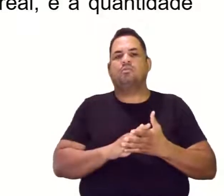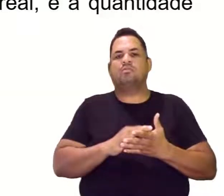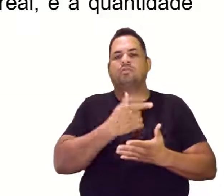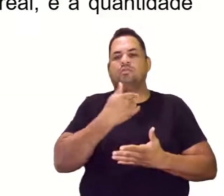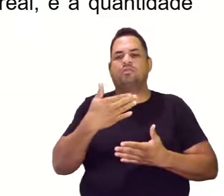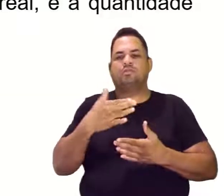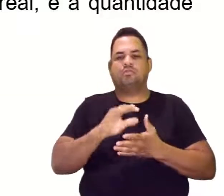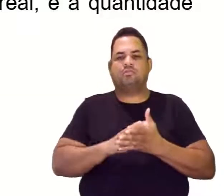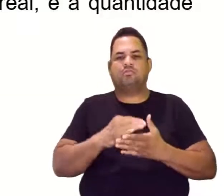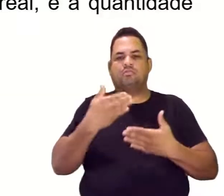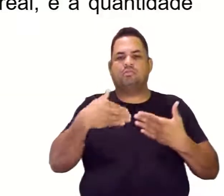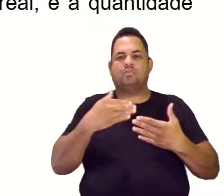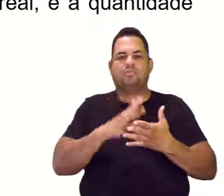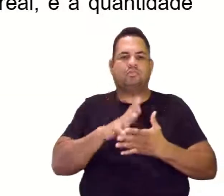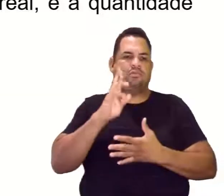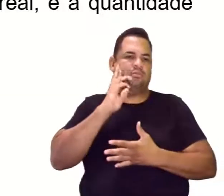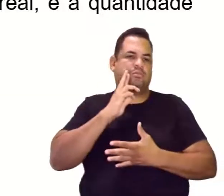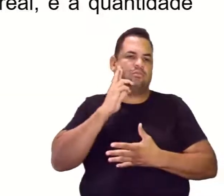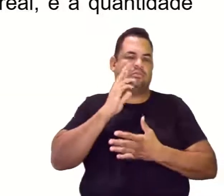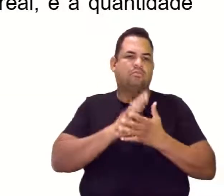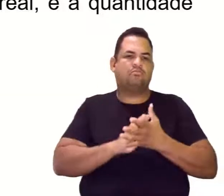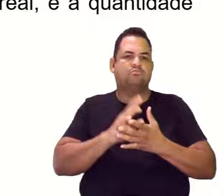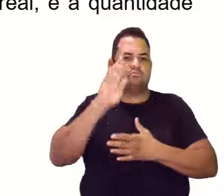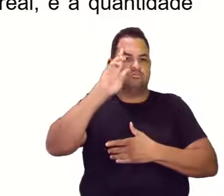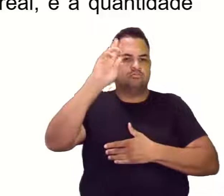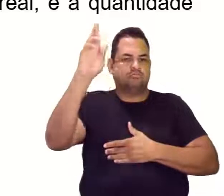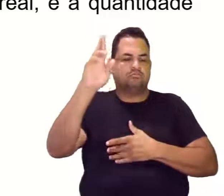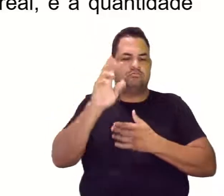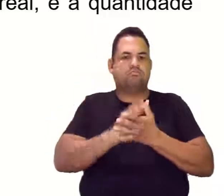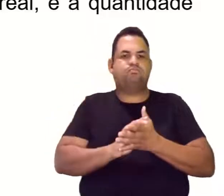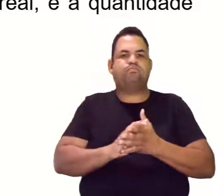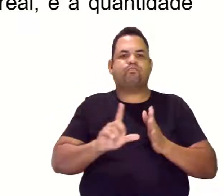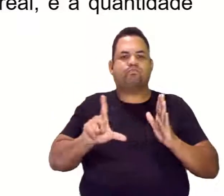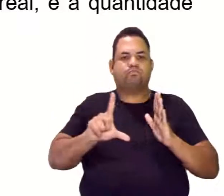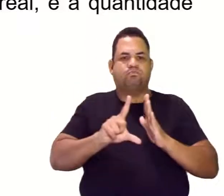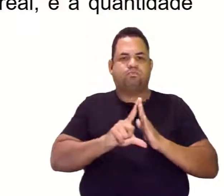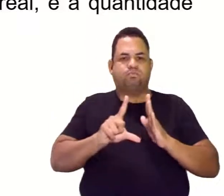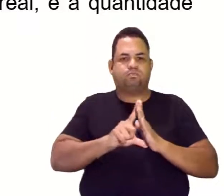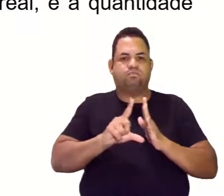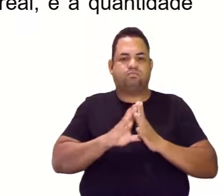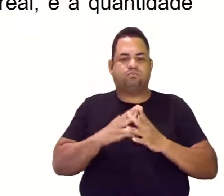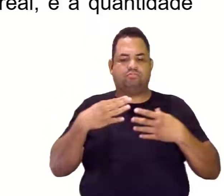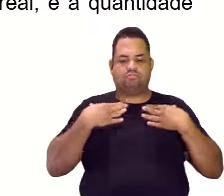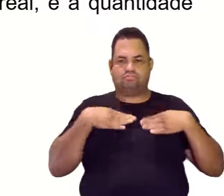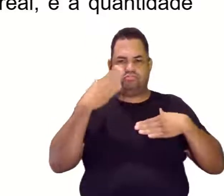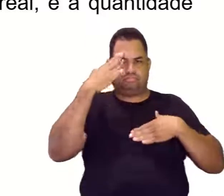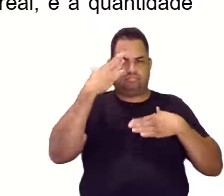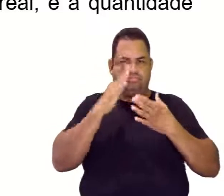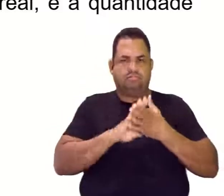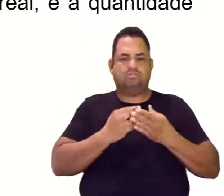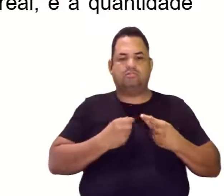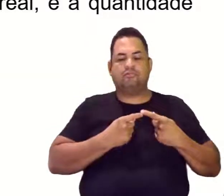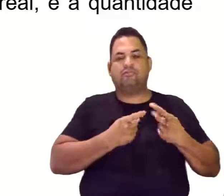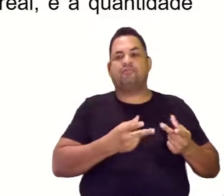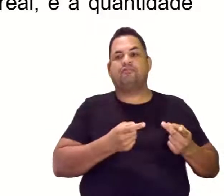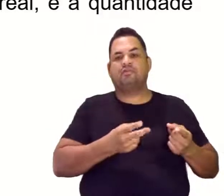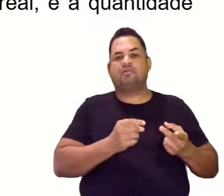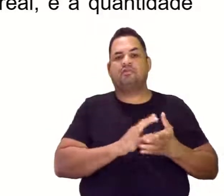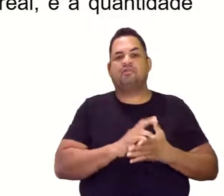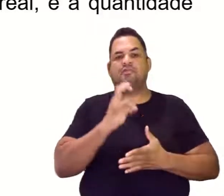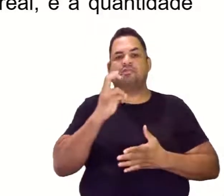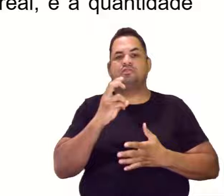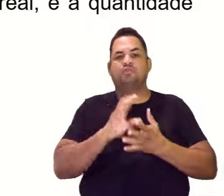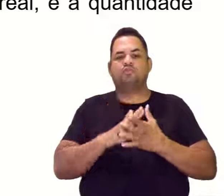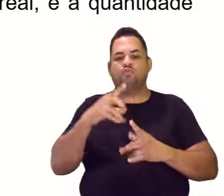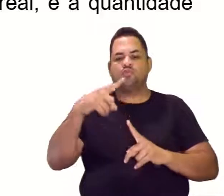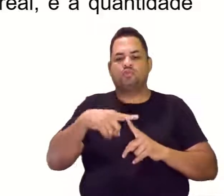ver. O gerente de uma loja de cosméticos colocou à venda 5 diferentes tipos de perfume,